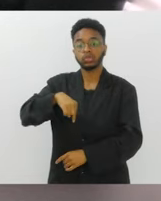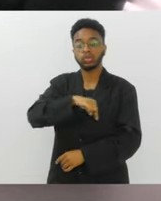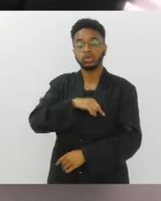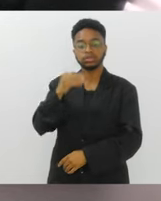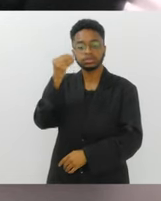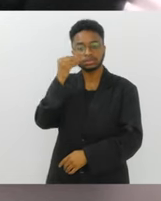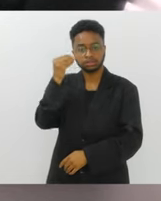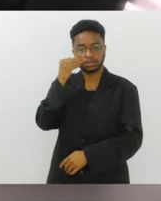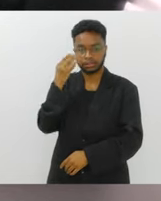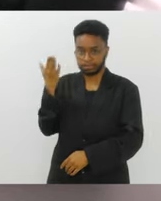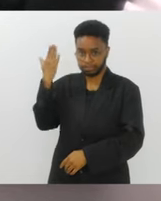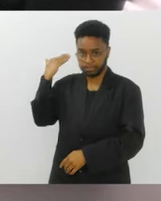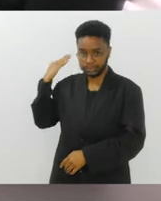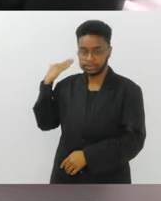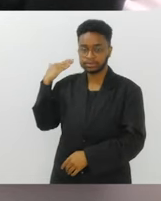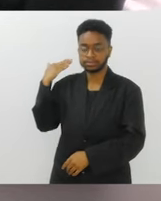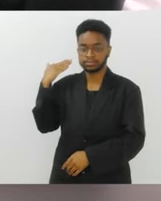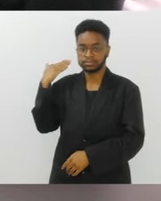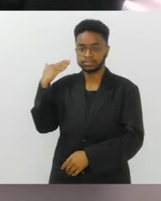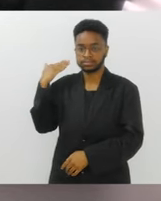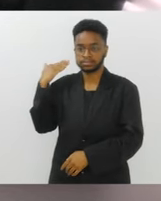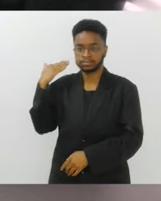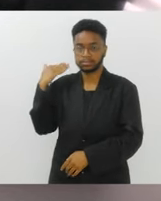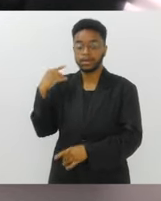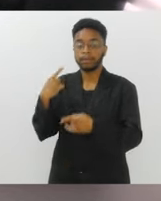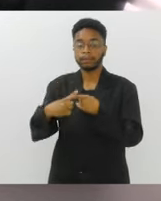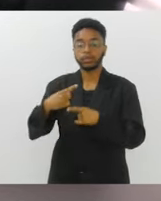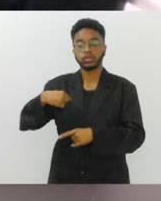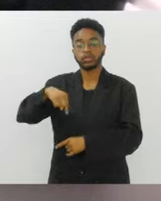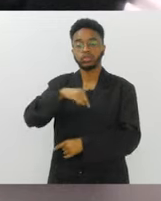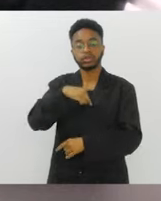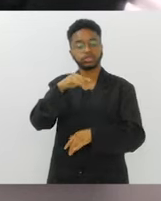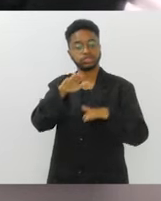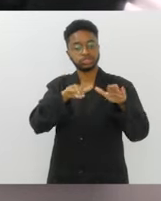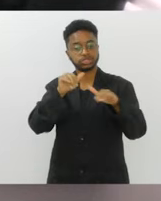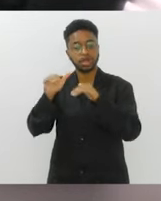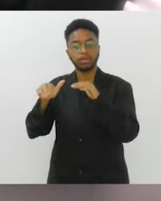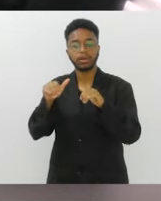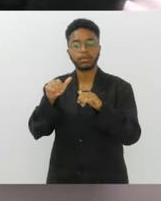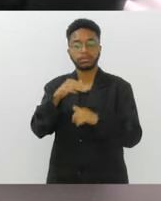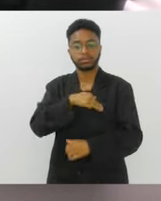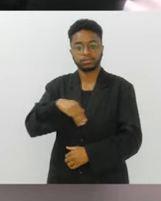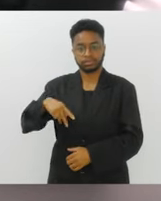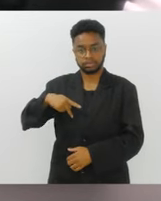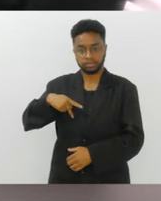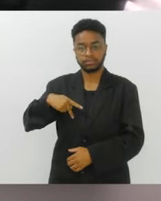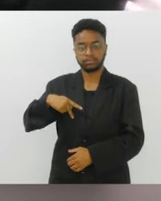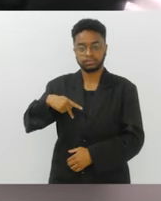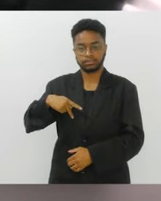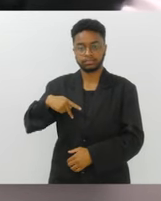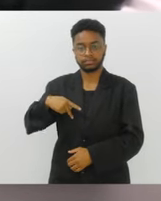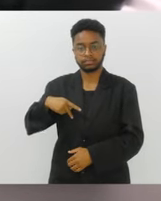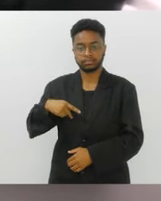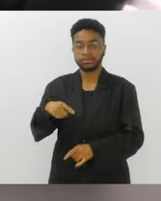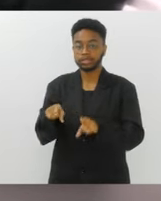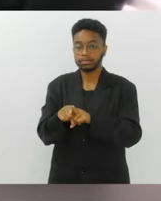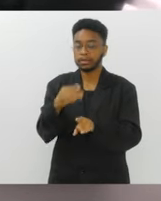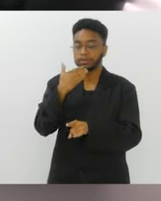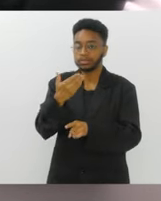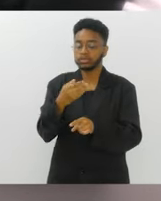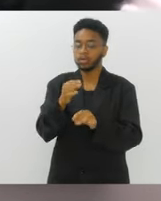tentamos lá atrás, além de chamarmos aos trabalhos o MP, um ajuste de